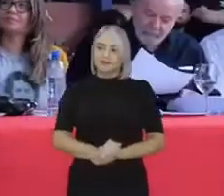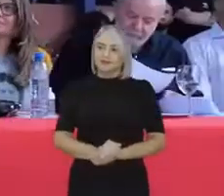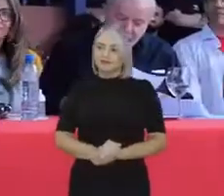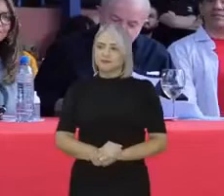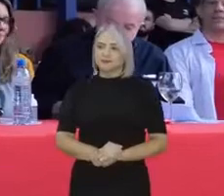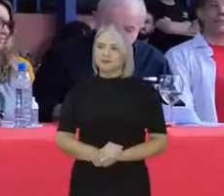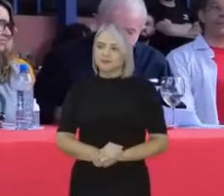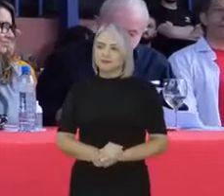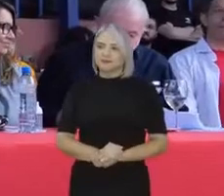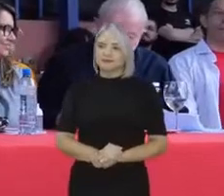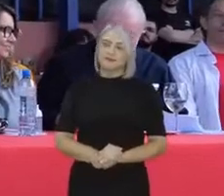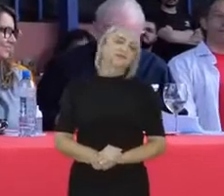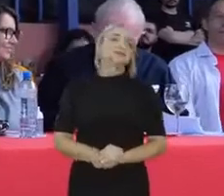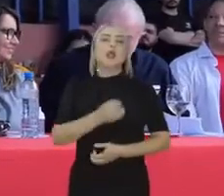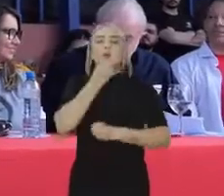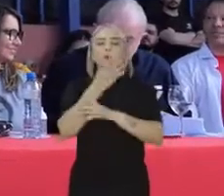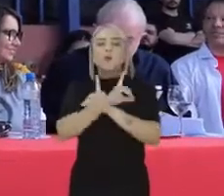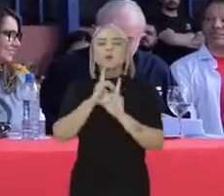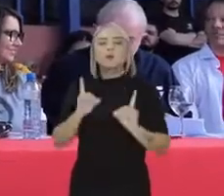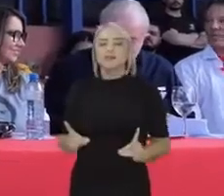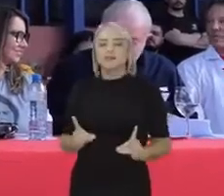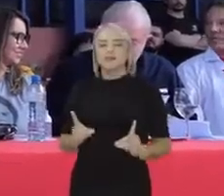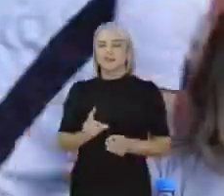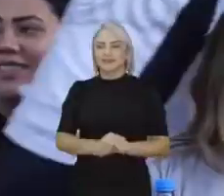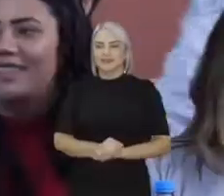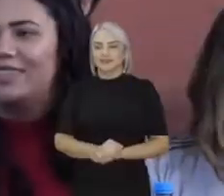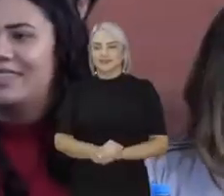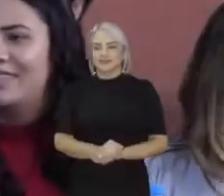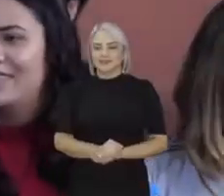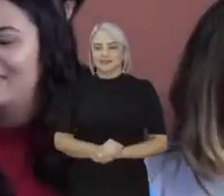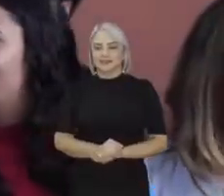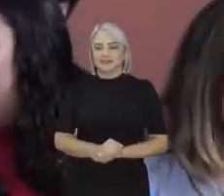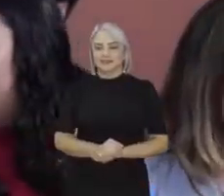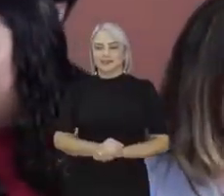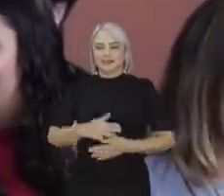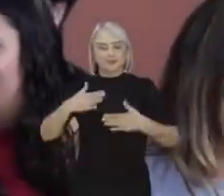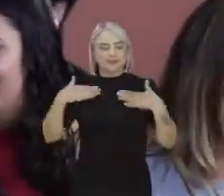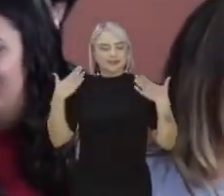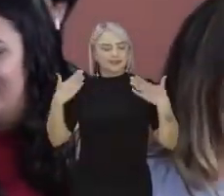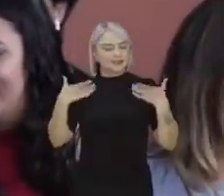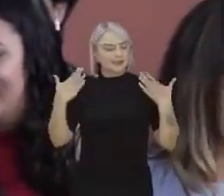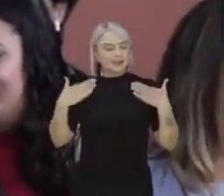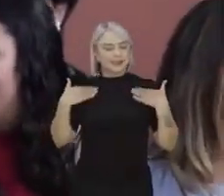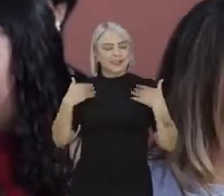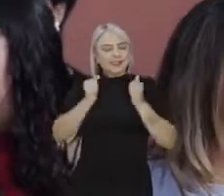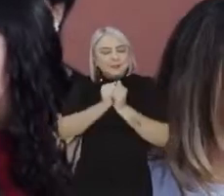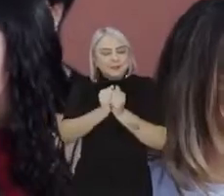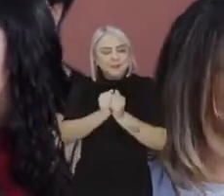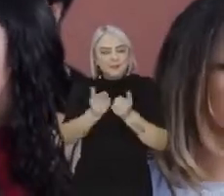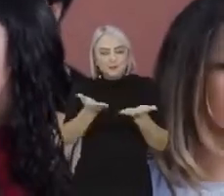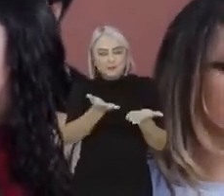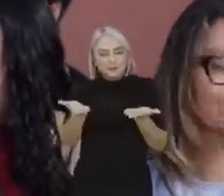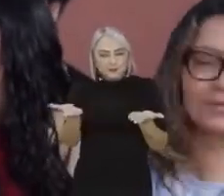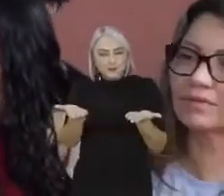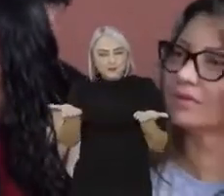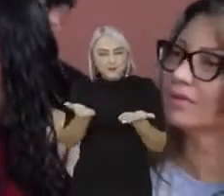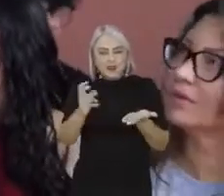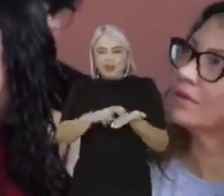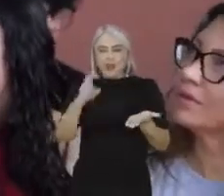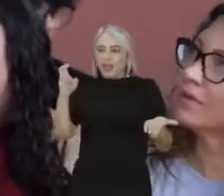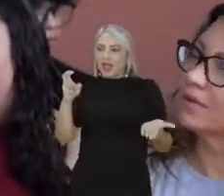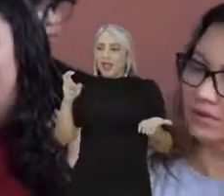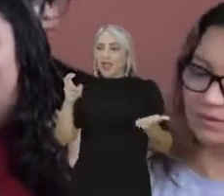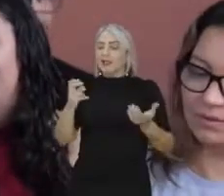Bom dia! Ó, uma alegria muito grande estar com vocês aqui nessa manhã na comunidade Heliópolis.